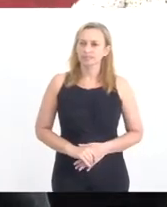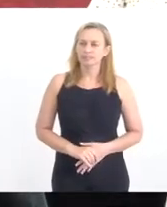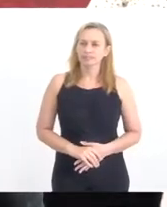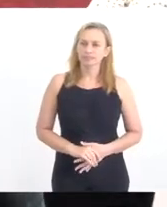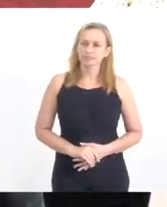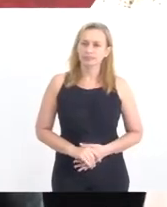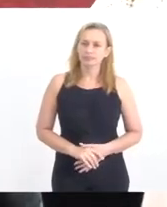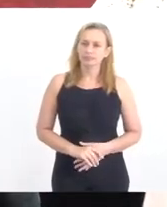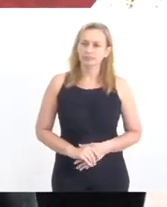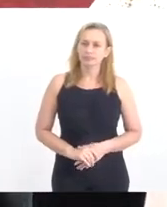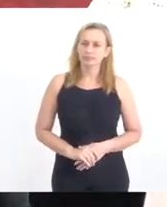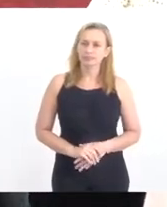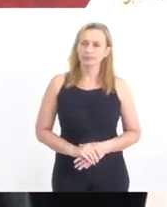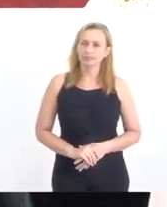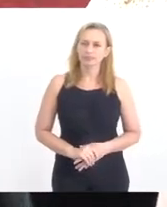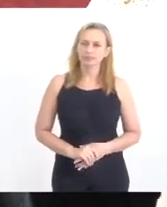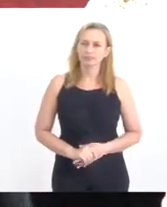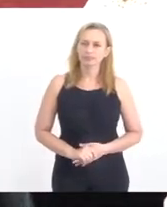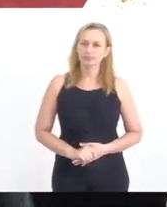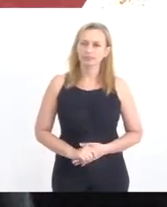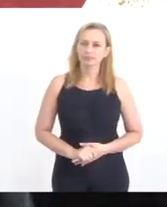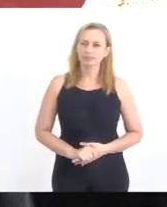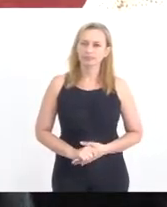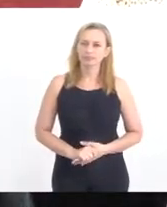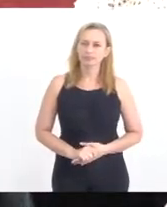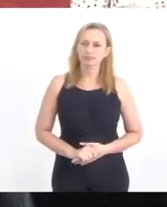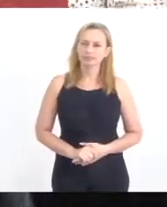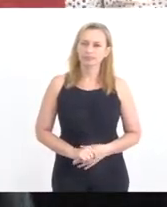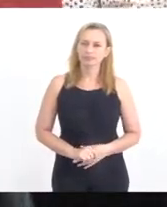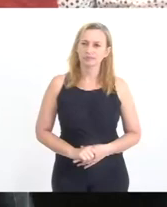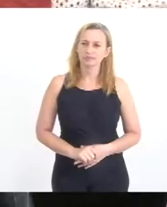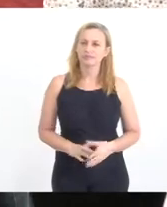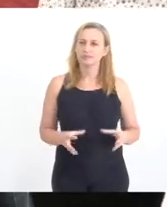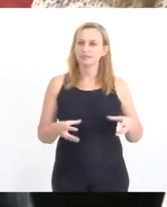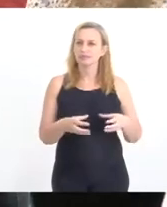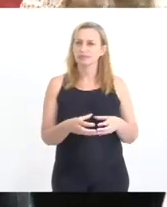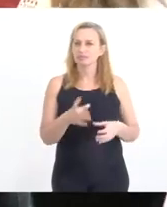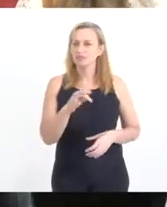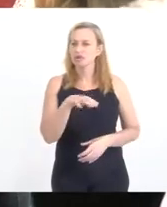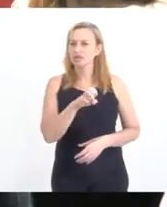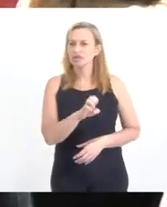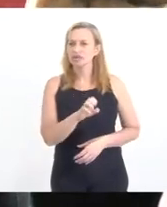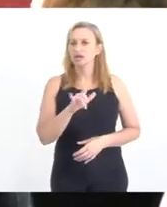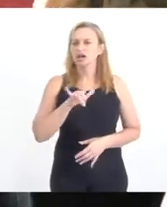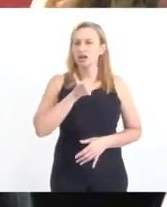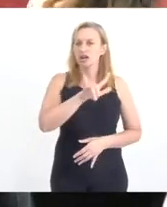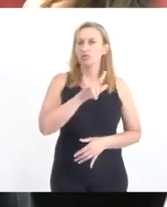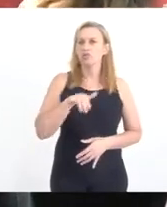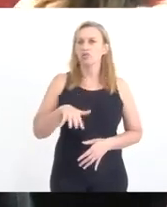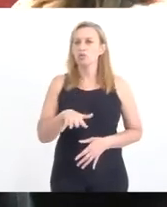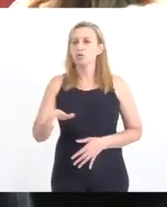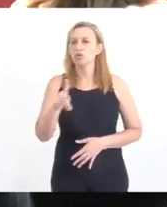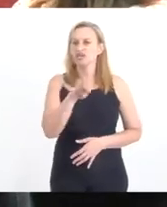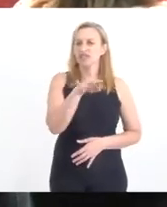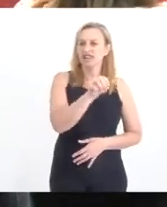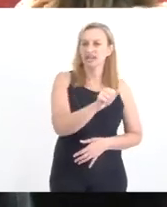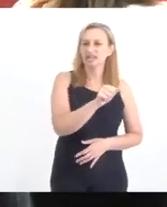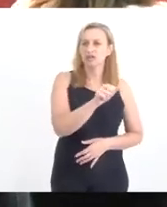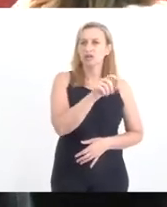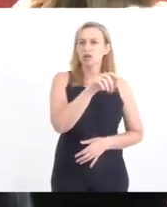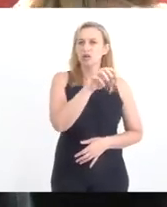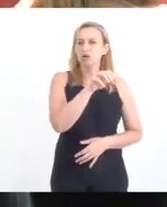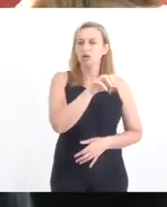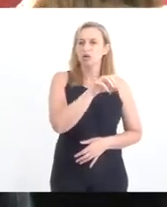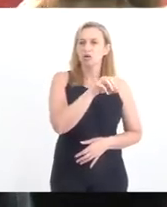mas não precisa ser agora não coletivo I love Morro da Providência o